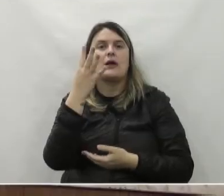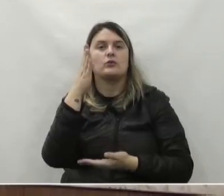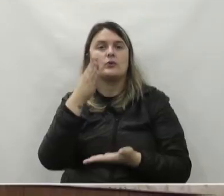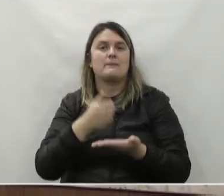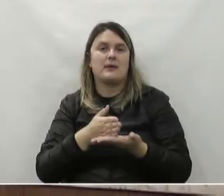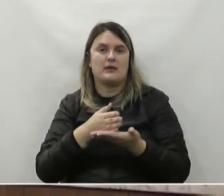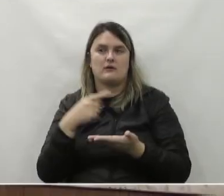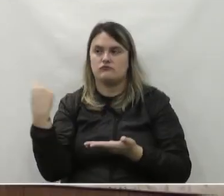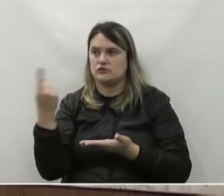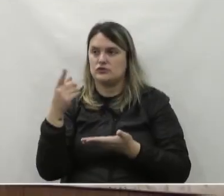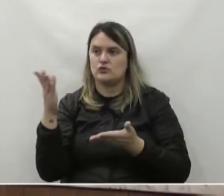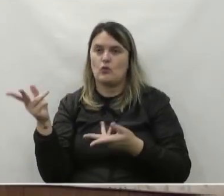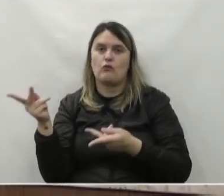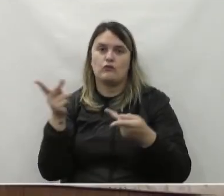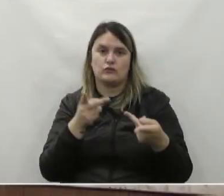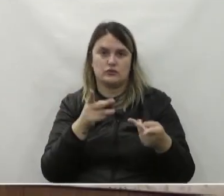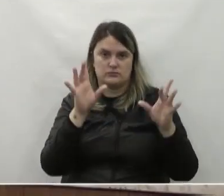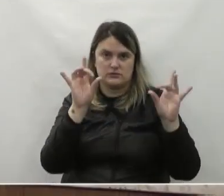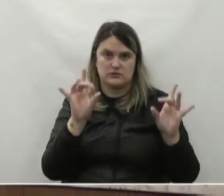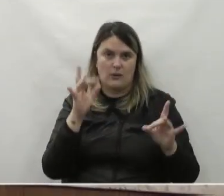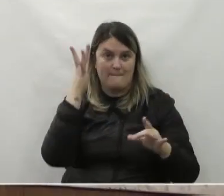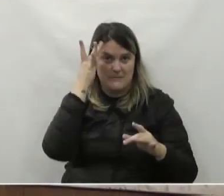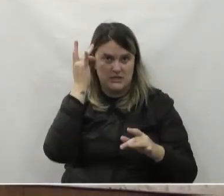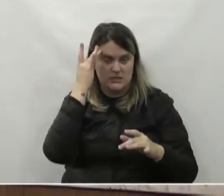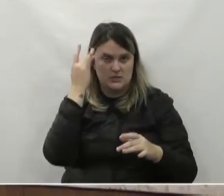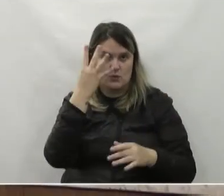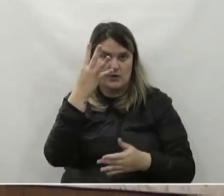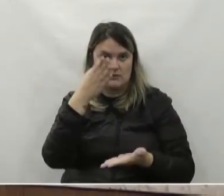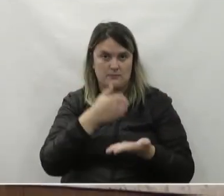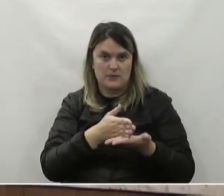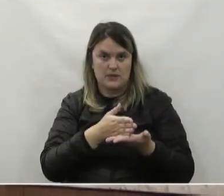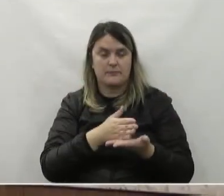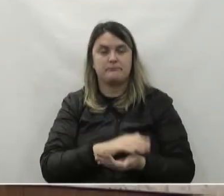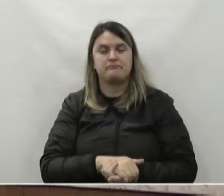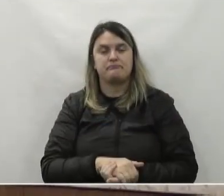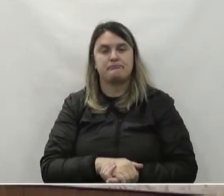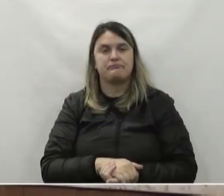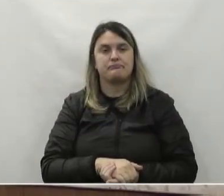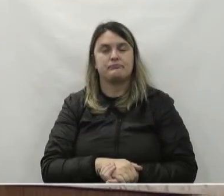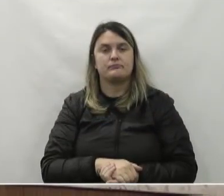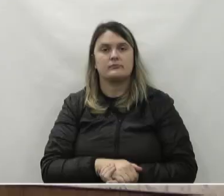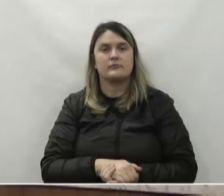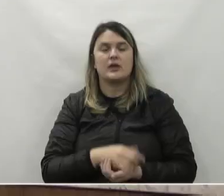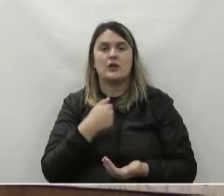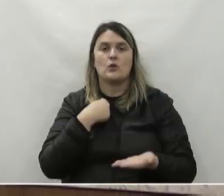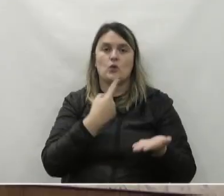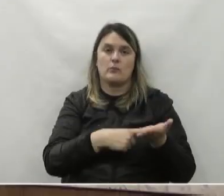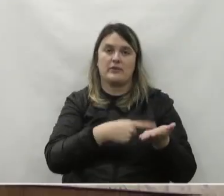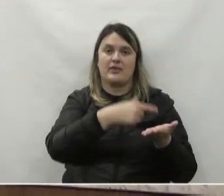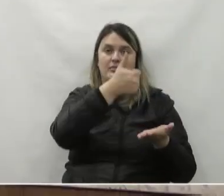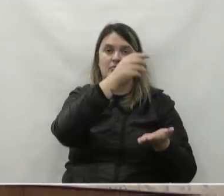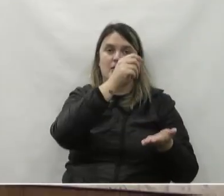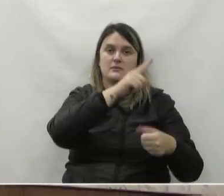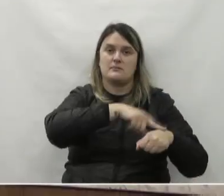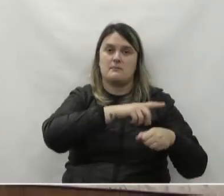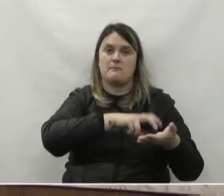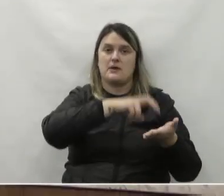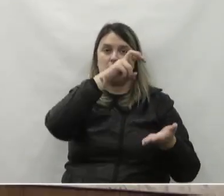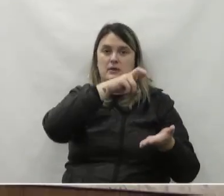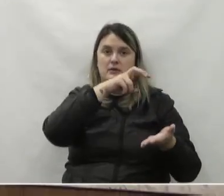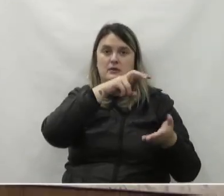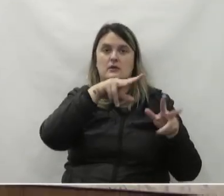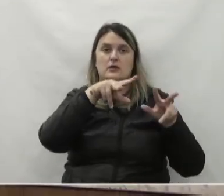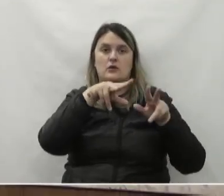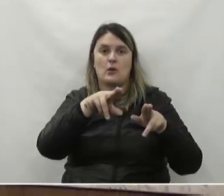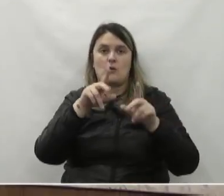todos estão convidados, né, a nossa reunião junto ao STAR. Eu tinha antes marcado às 10 horas da manhã, mas coincidiu